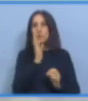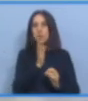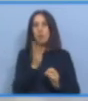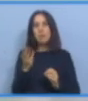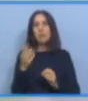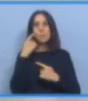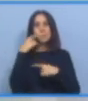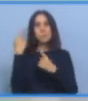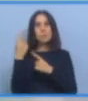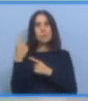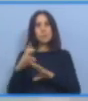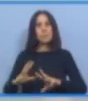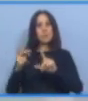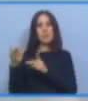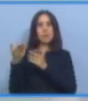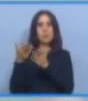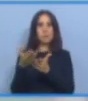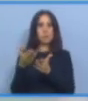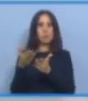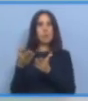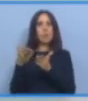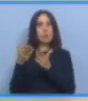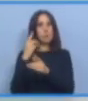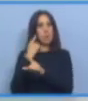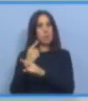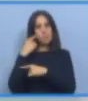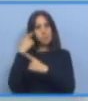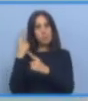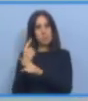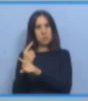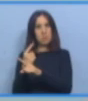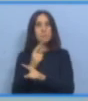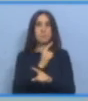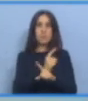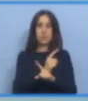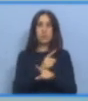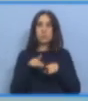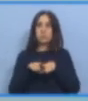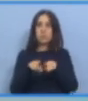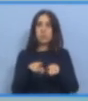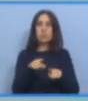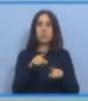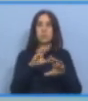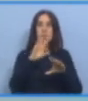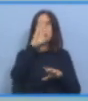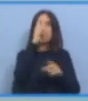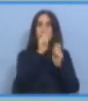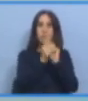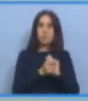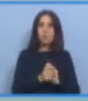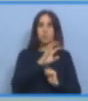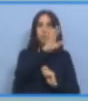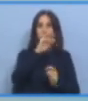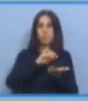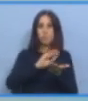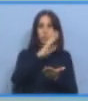ajuda pública ao desenvolvimento, que não saia da ajuda pública ao desenvolvimento, a ajuda para o combate às alterações climáticas nos países